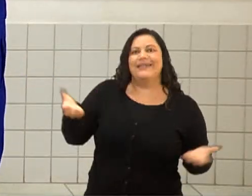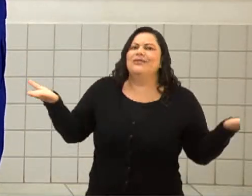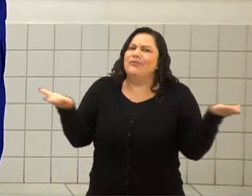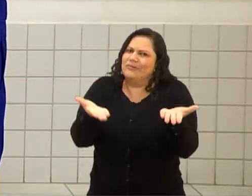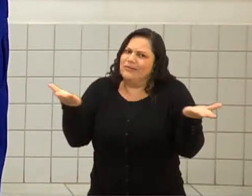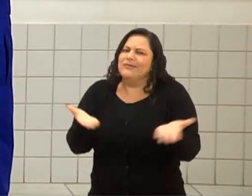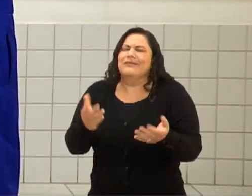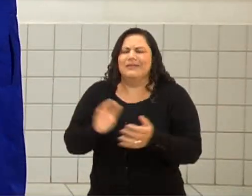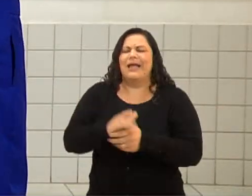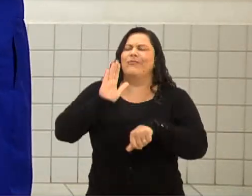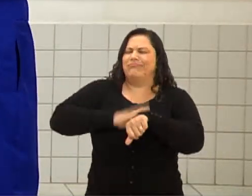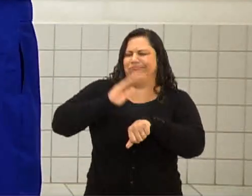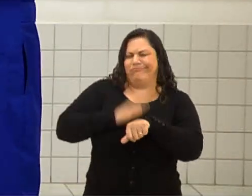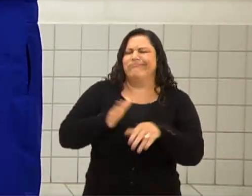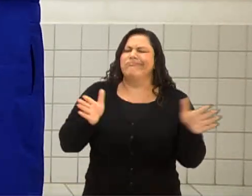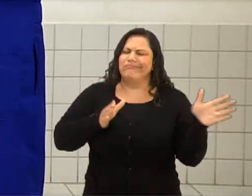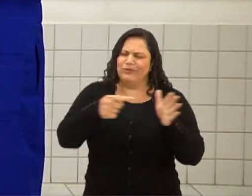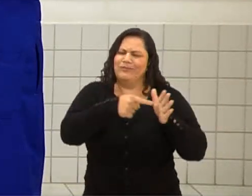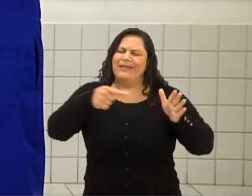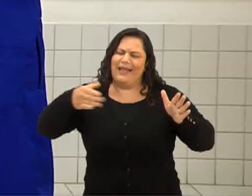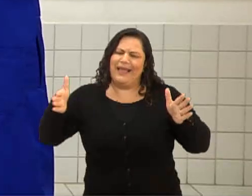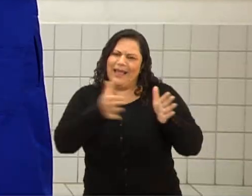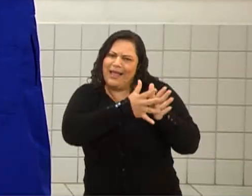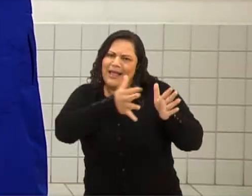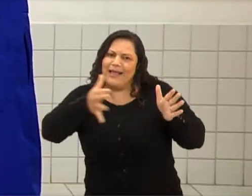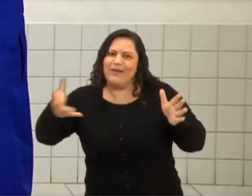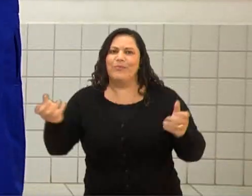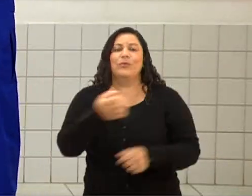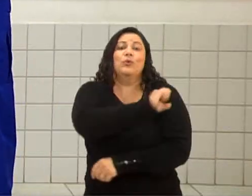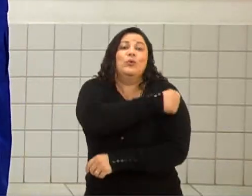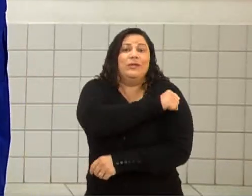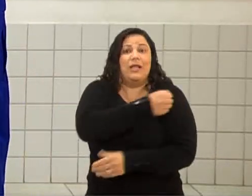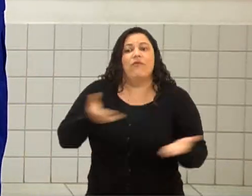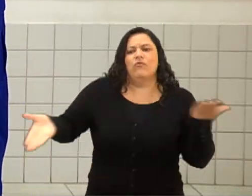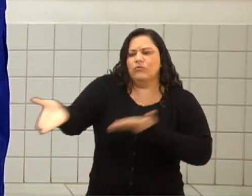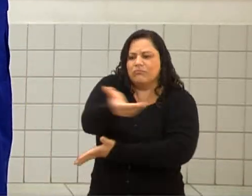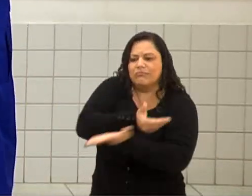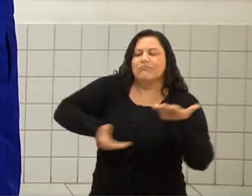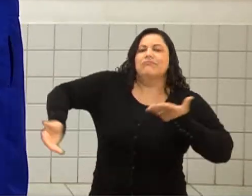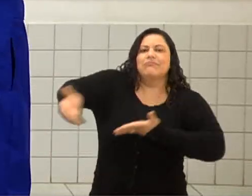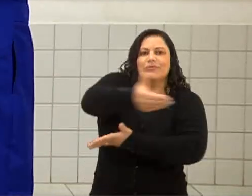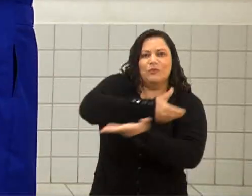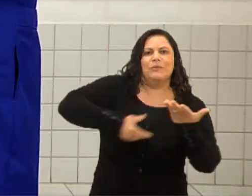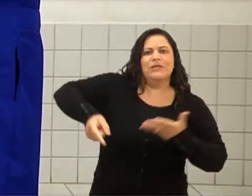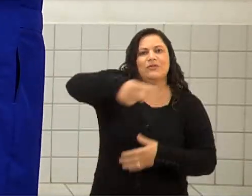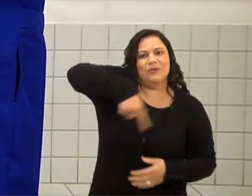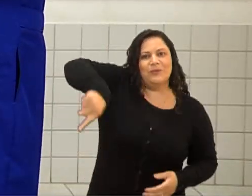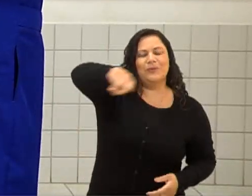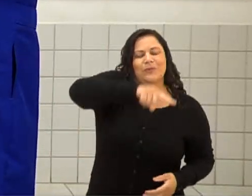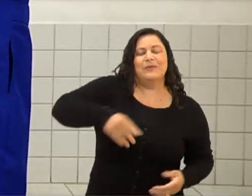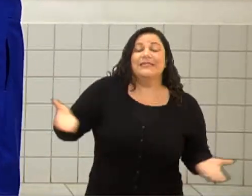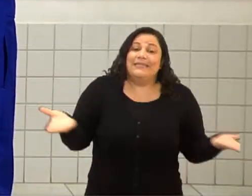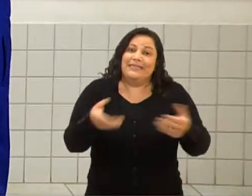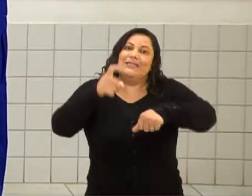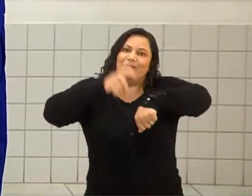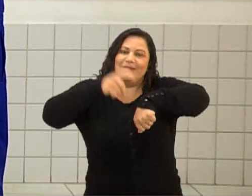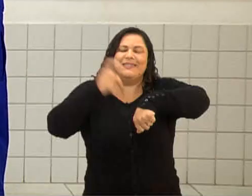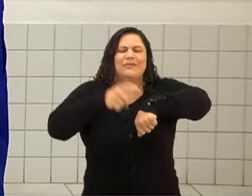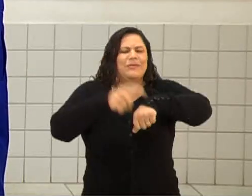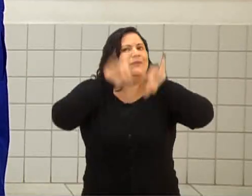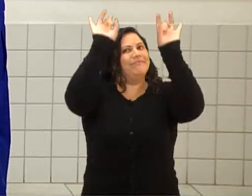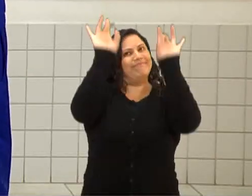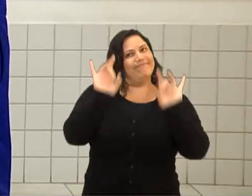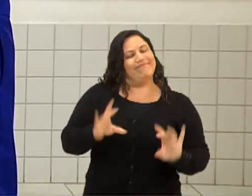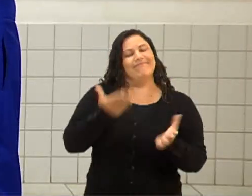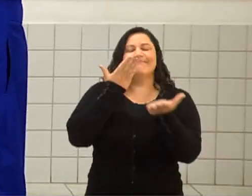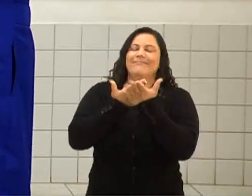bom tempo também, nas turmas do 8º ano. E hoje nós vamos compartilhar com vocês esse momento dessa aula muito